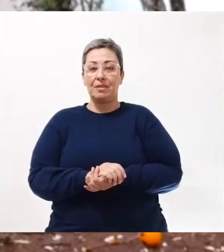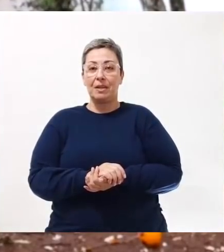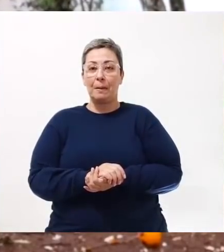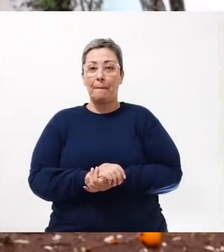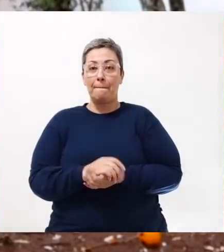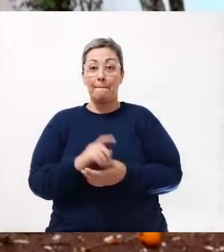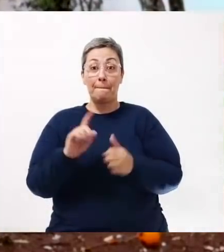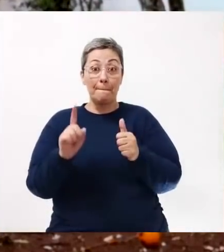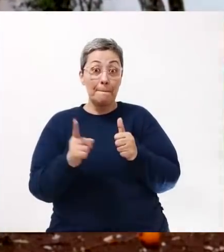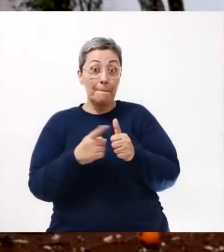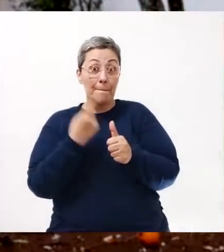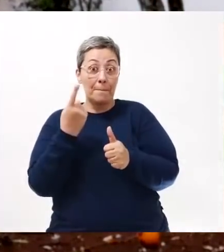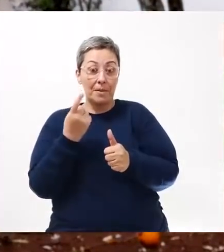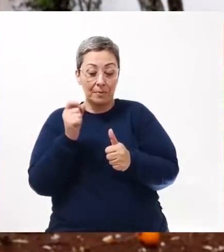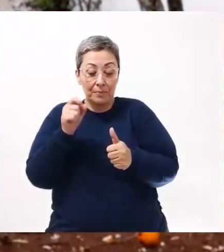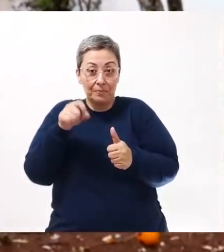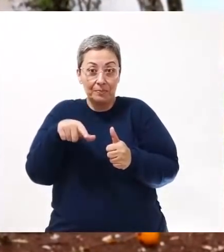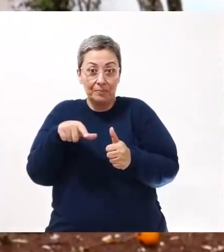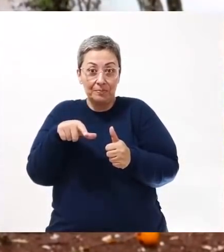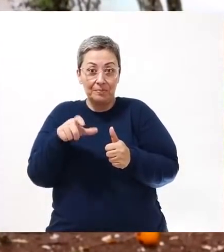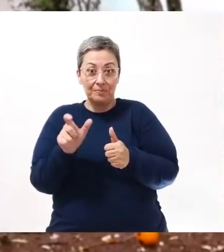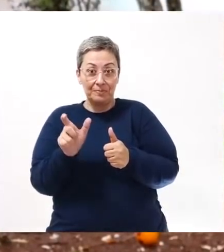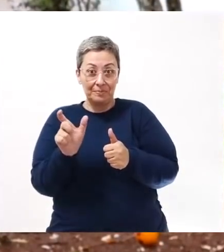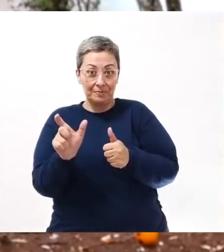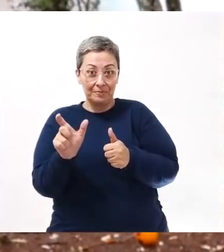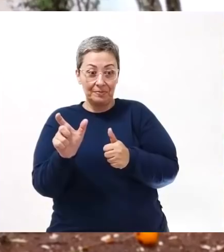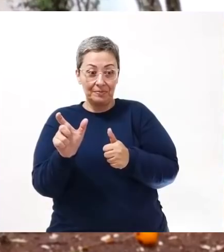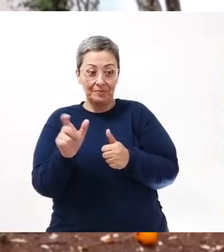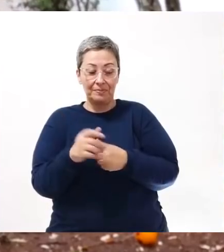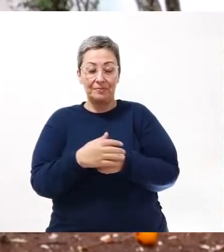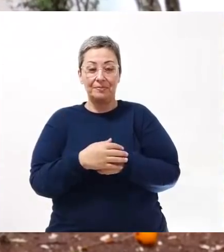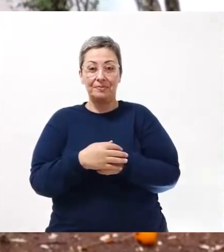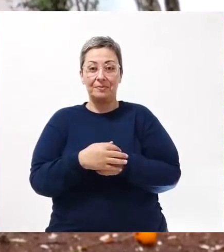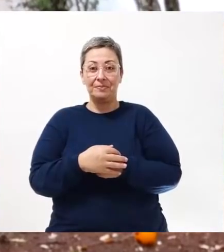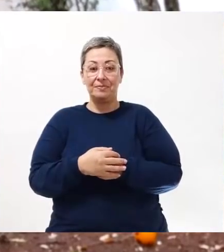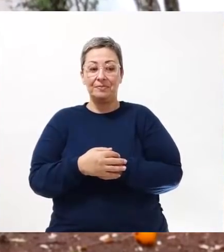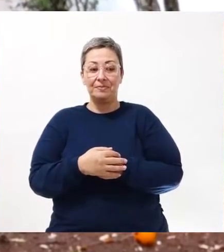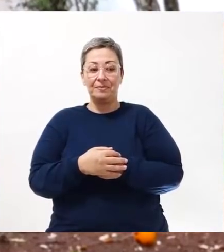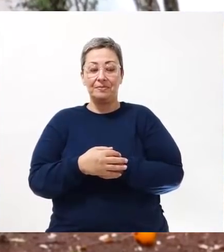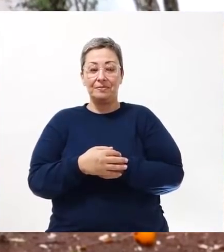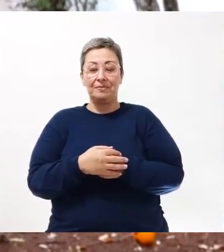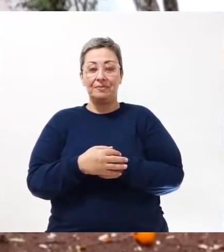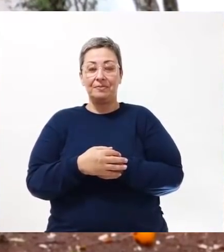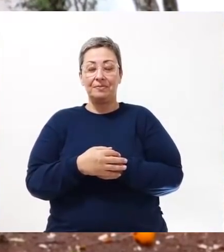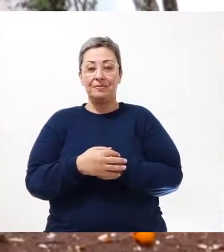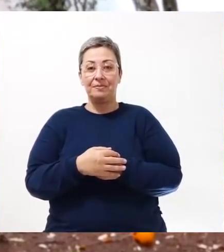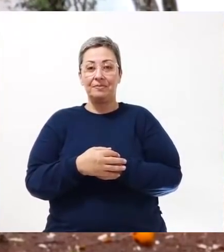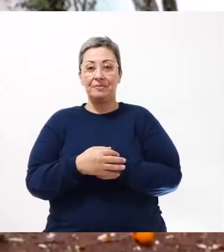Primeira semente